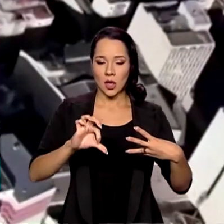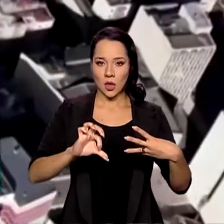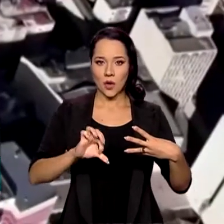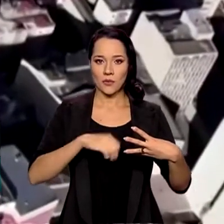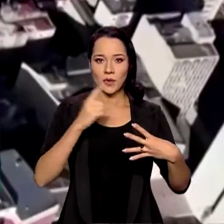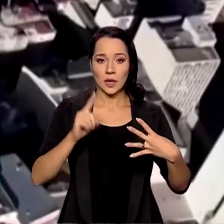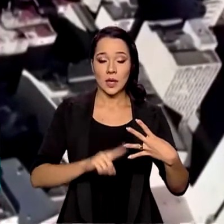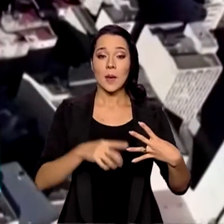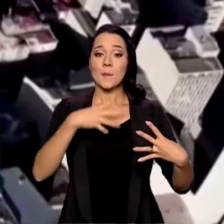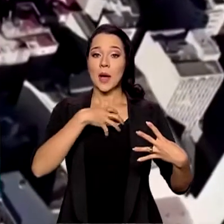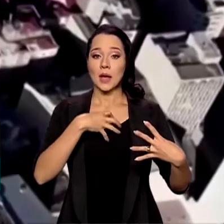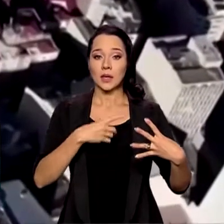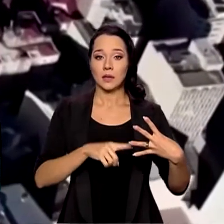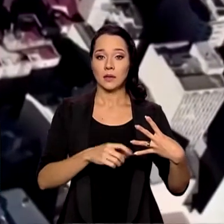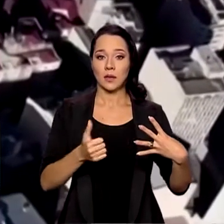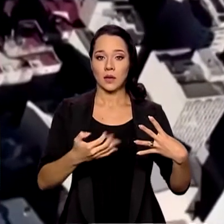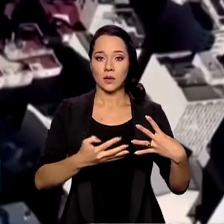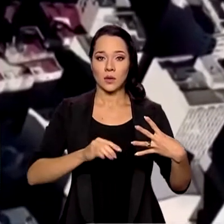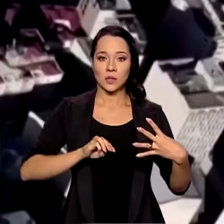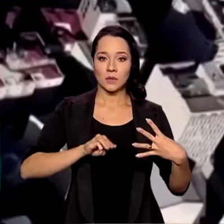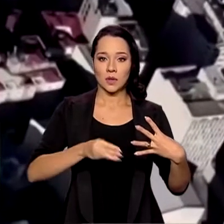17.463.349 e Bahia, com